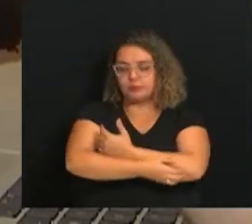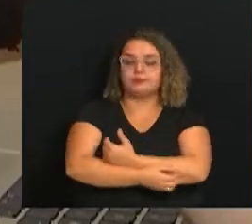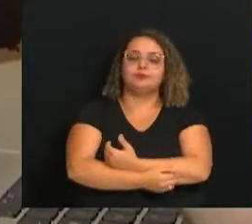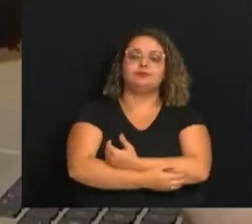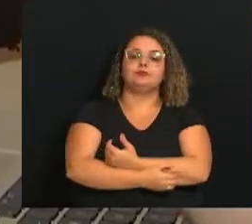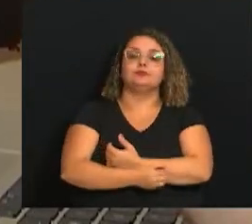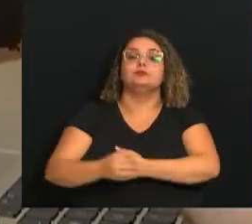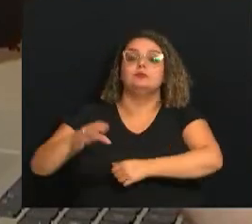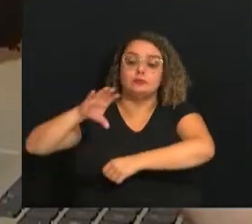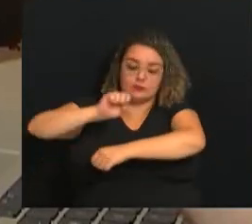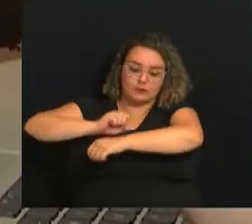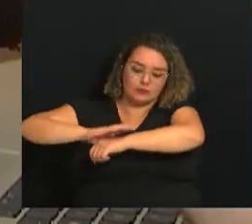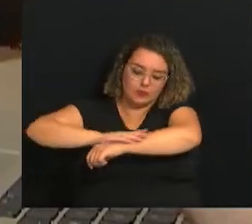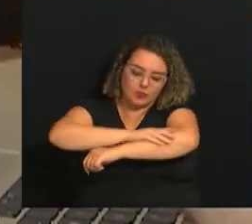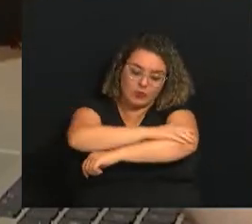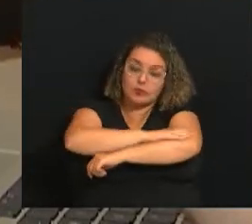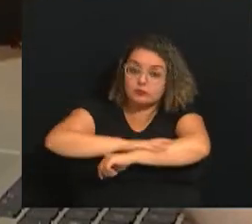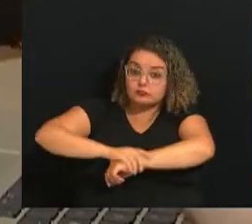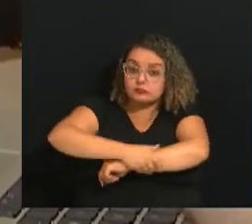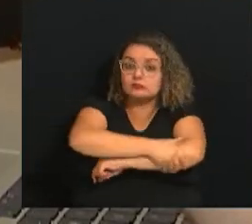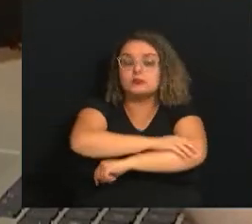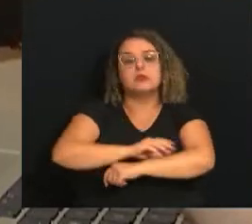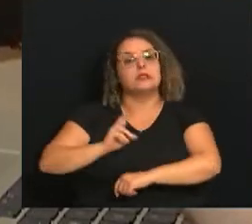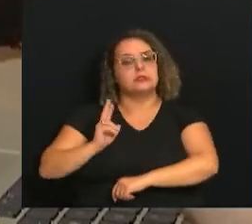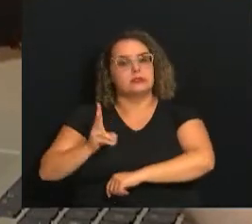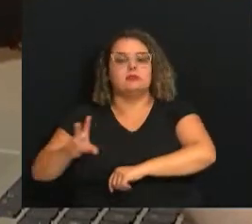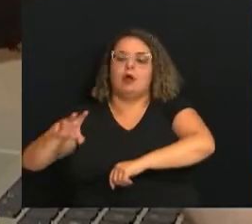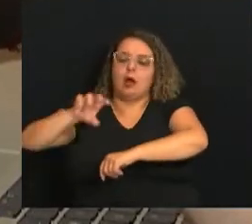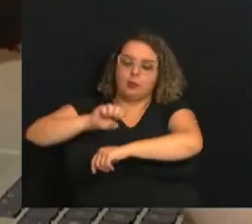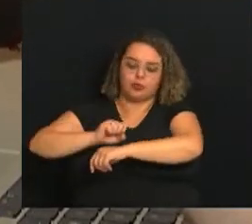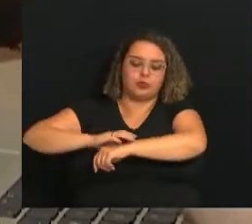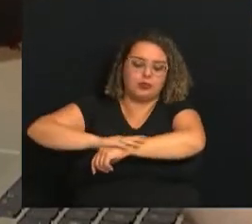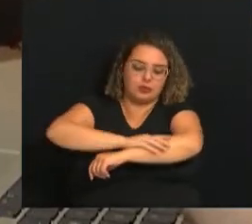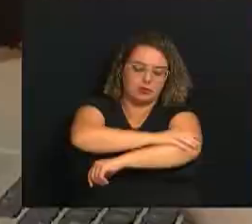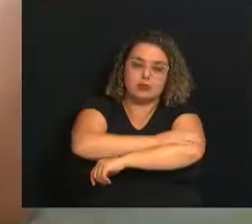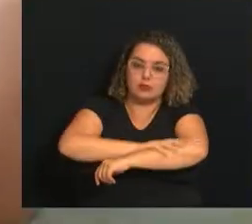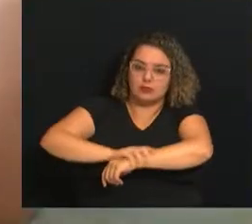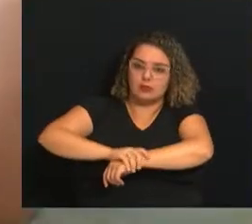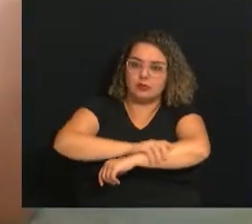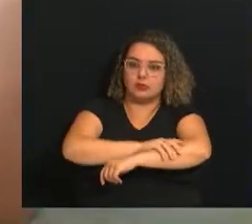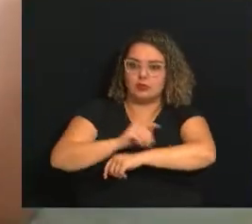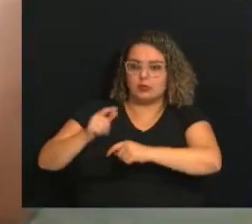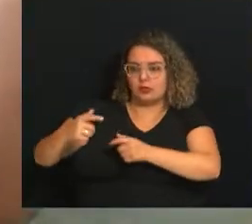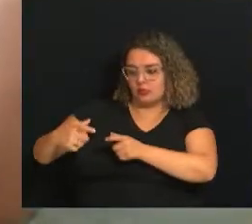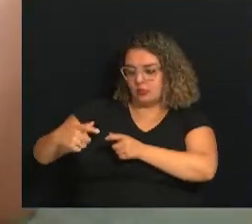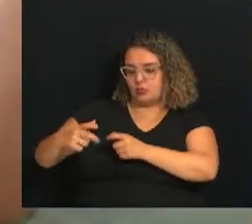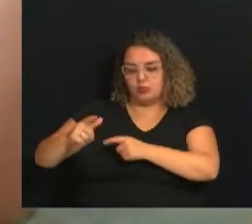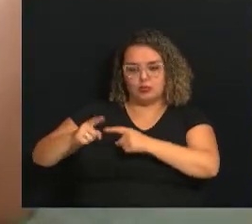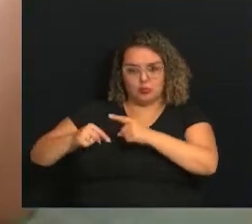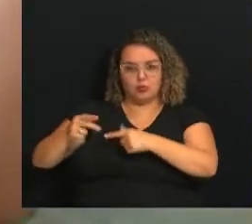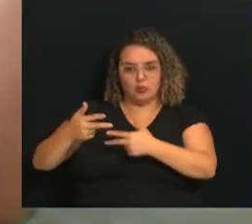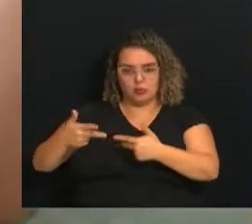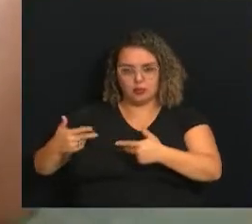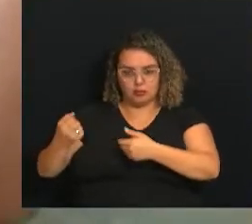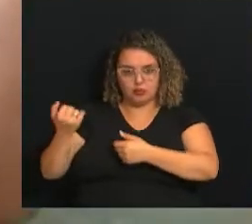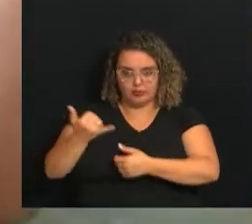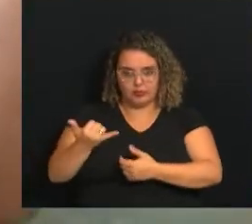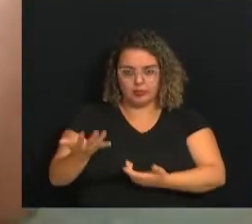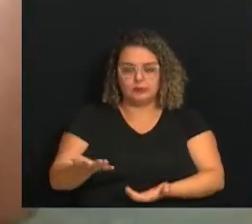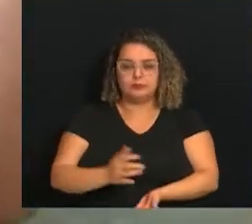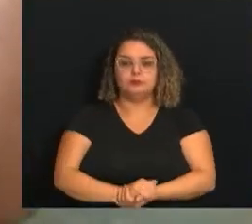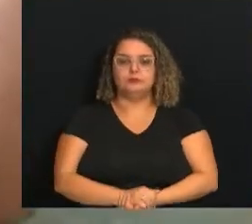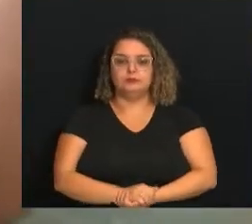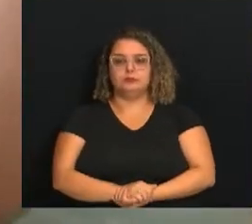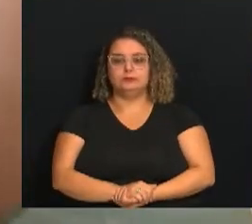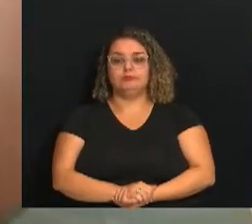repelentes é importante a gente fazer essa reaplicação periodicamente de acordo com o que está indicado. E olha, encarar os pernilongos